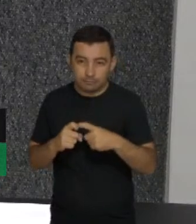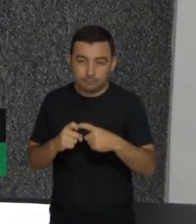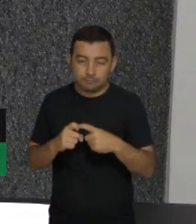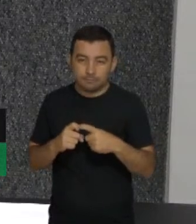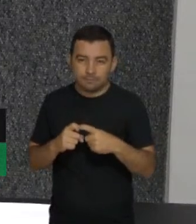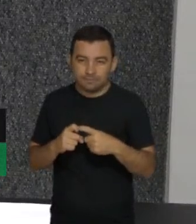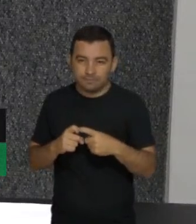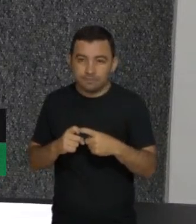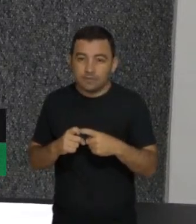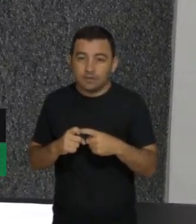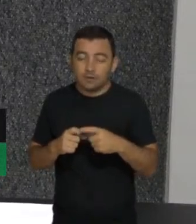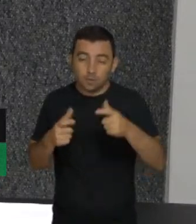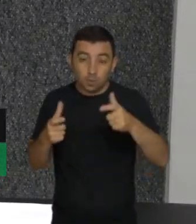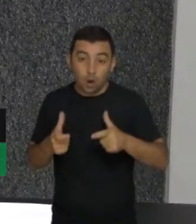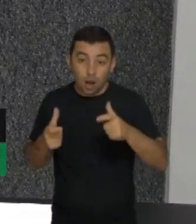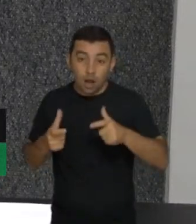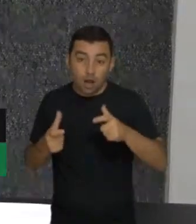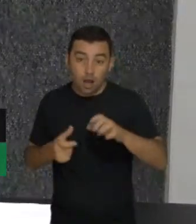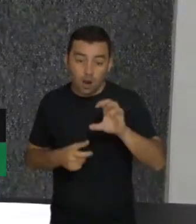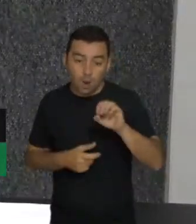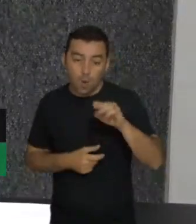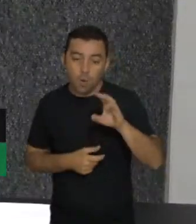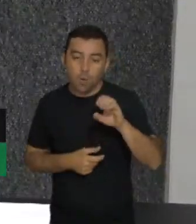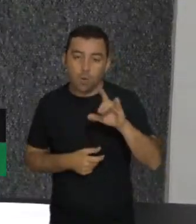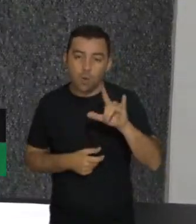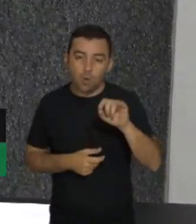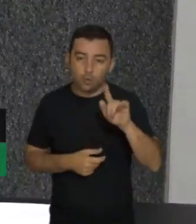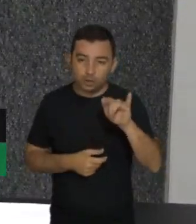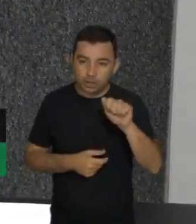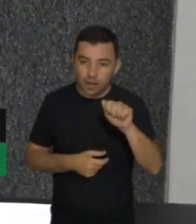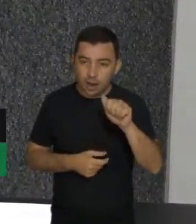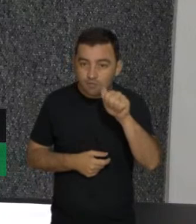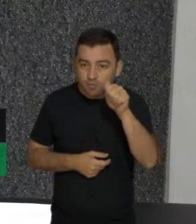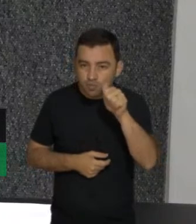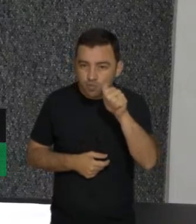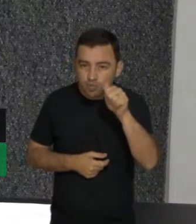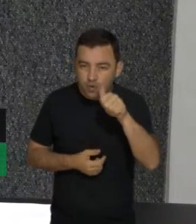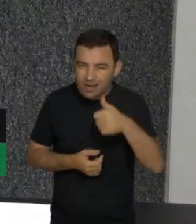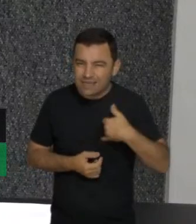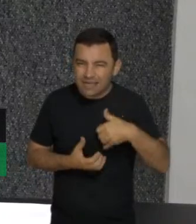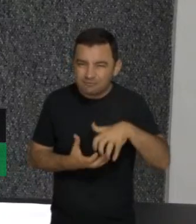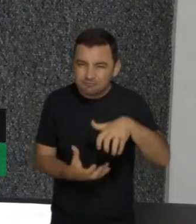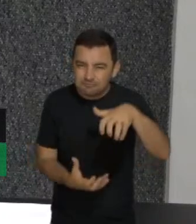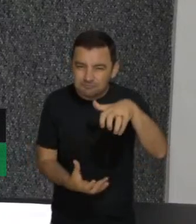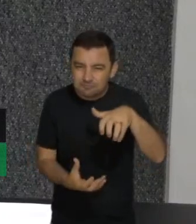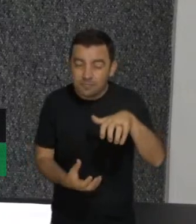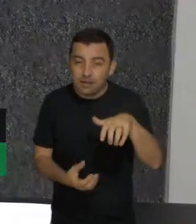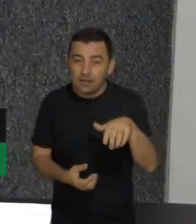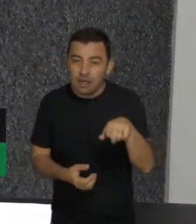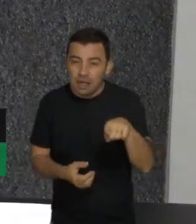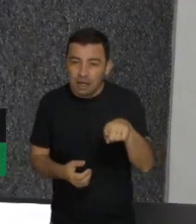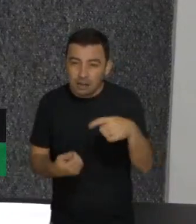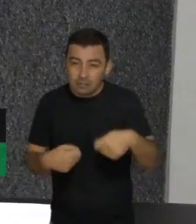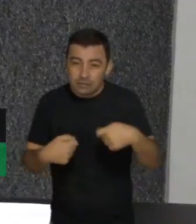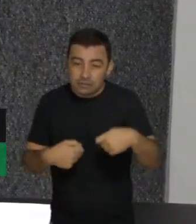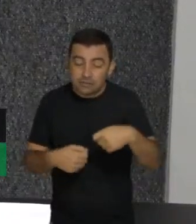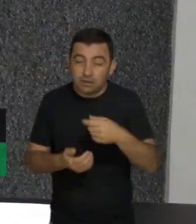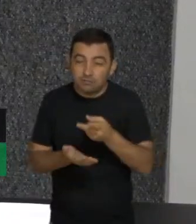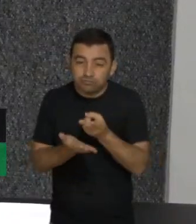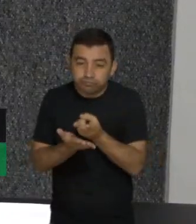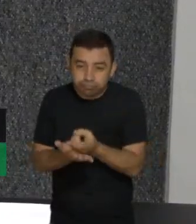sobreaviso na Oncologia com uma senhora que precisava ser internada já vinha rolando alguns dias